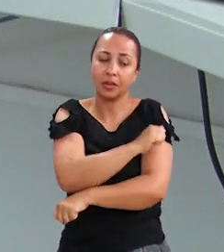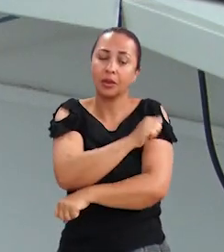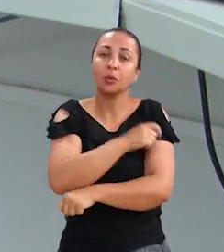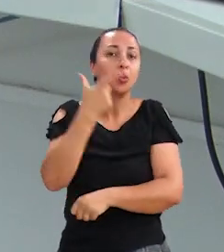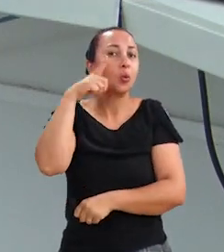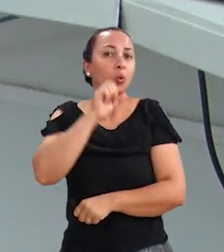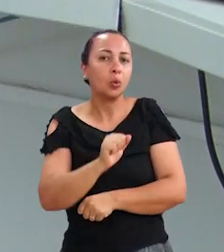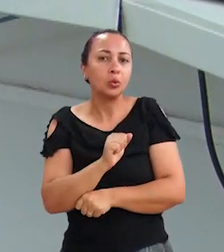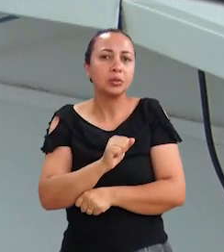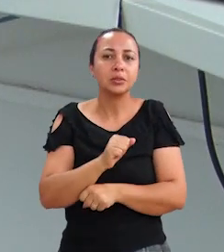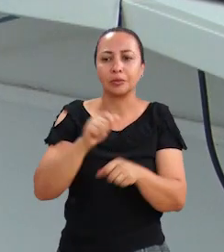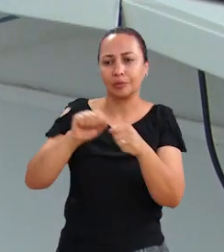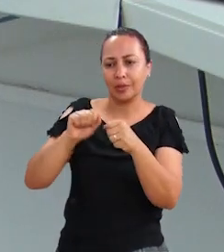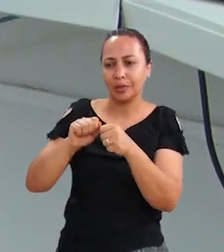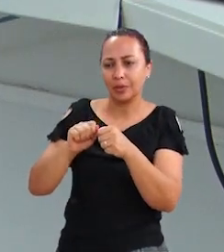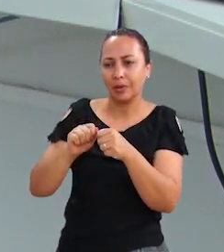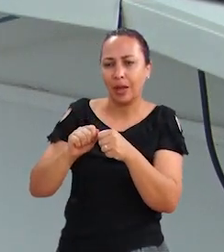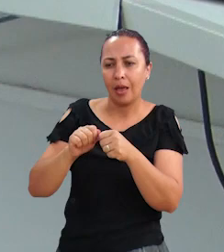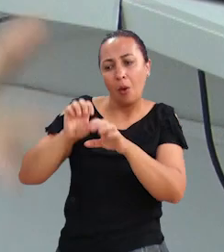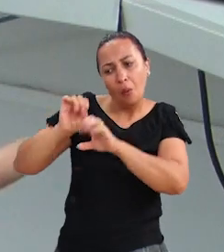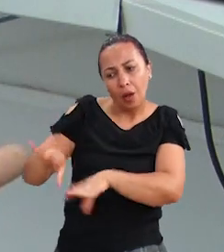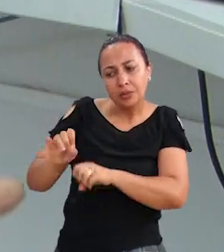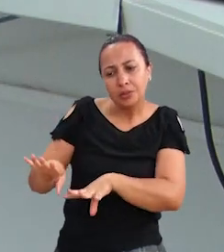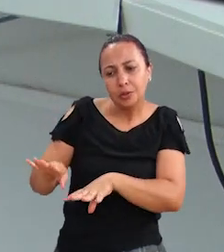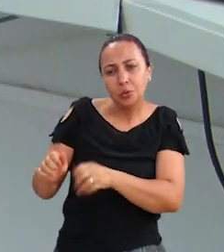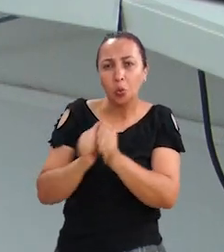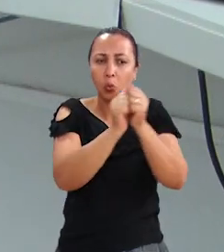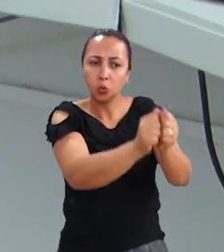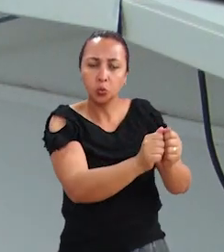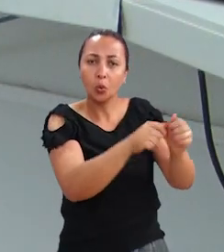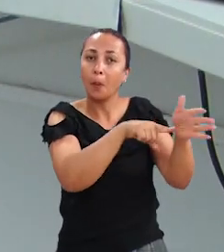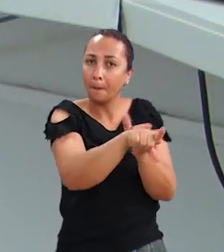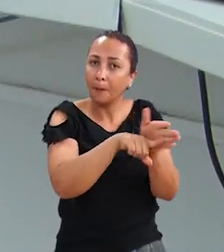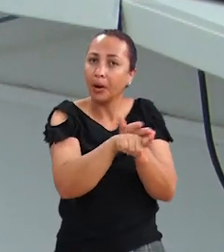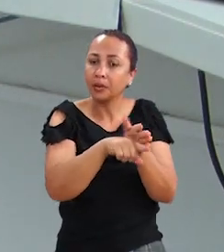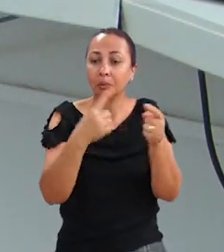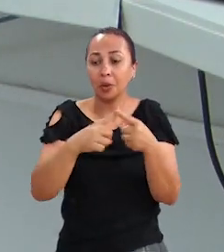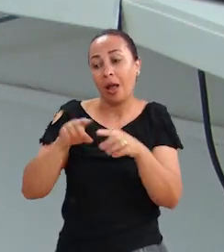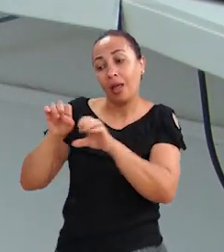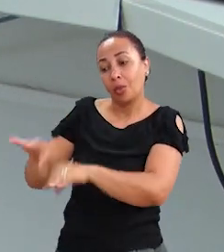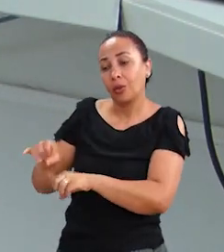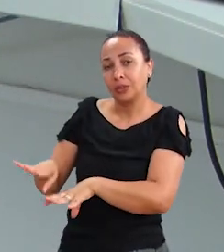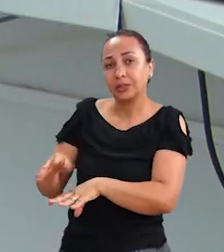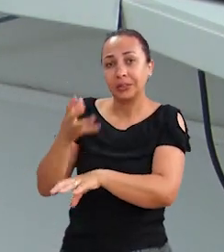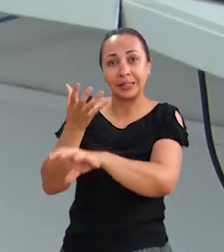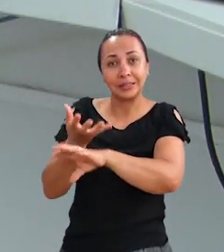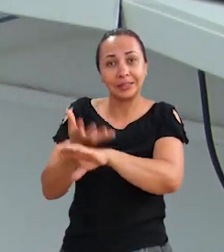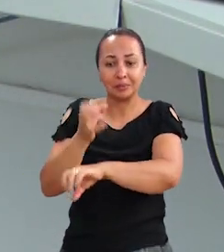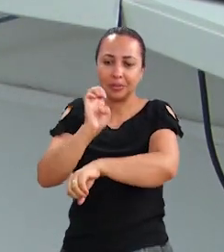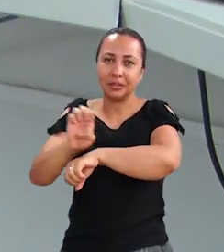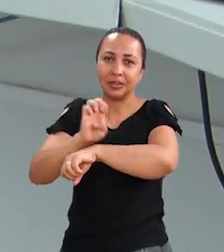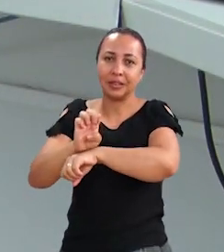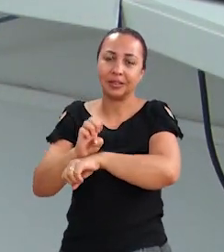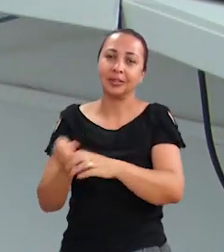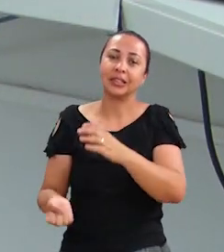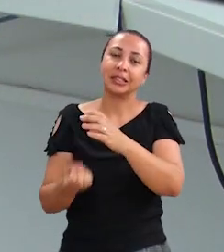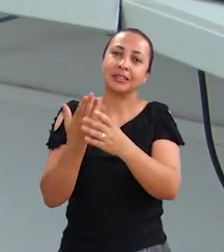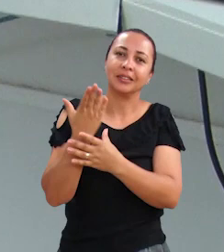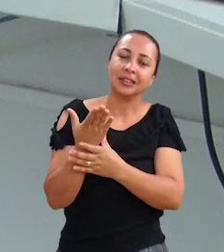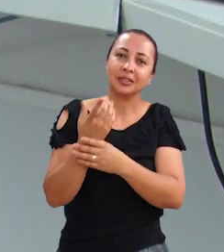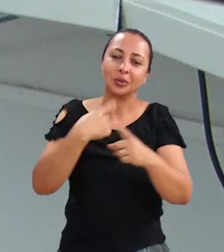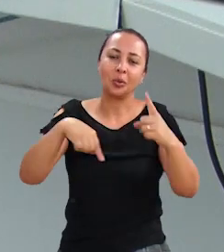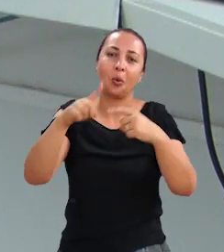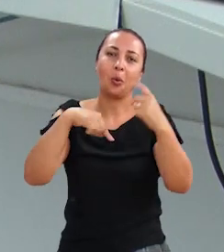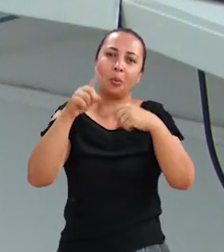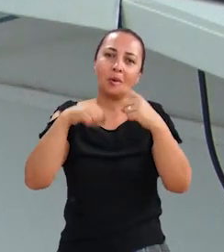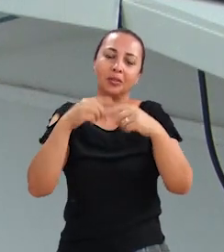aluna, né, que conseguiu articular o ensino com a pesquisa, porque é do ensino, é na disciplina de estágio que nasce o